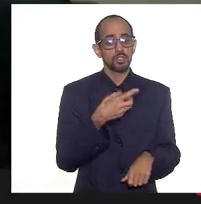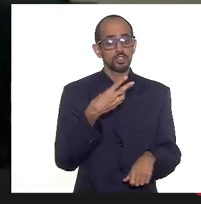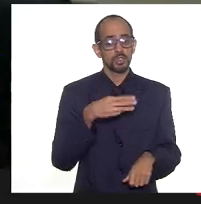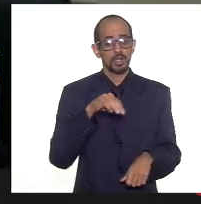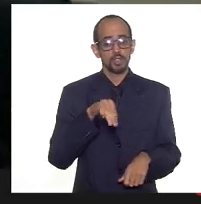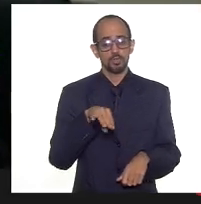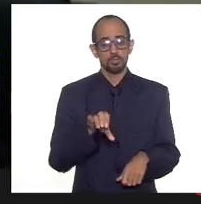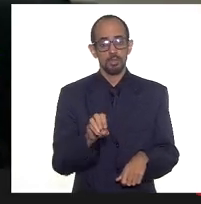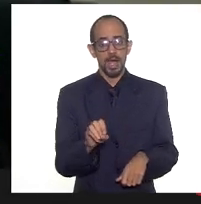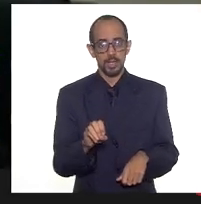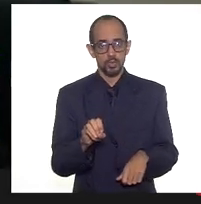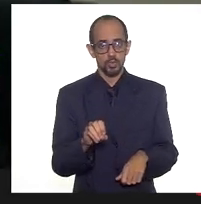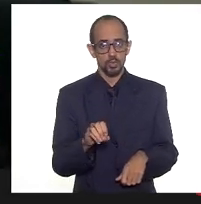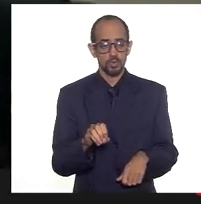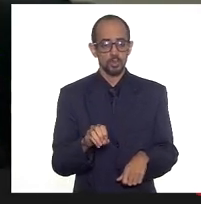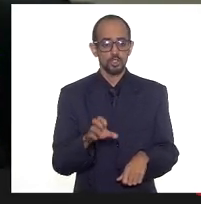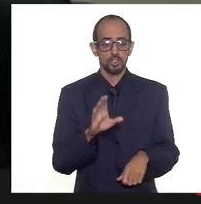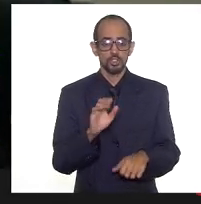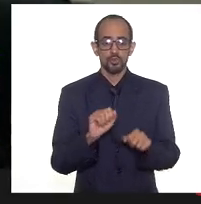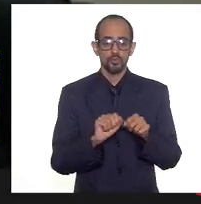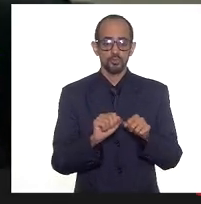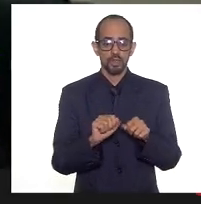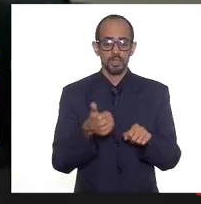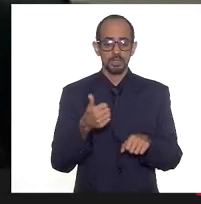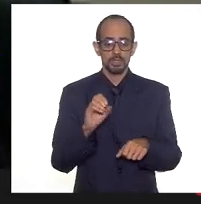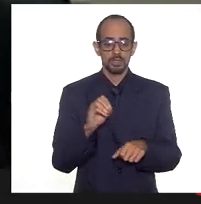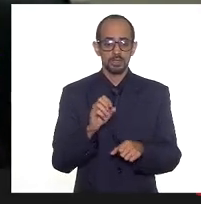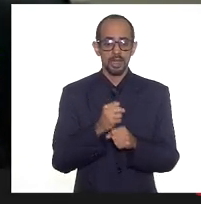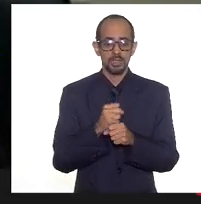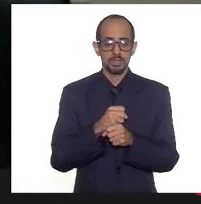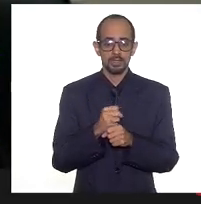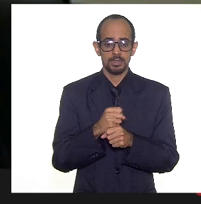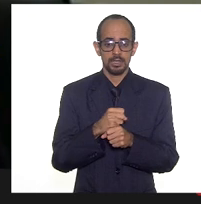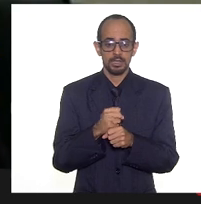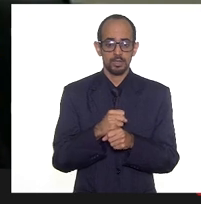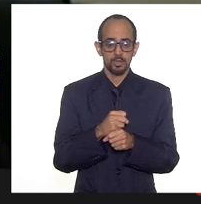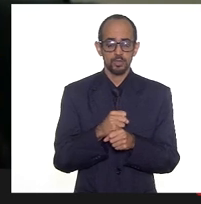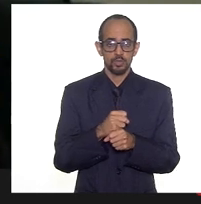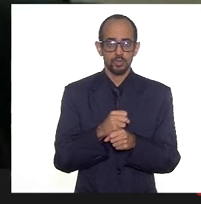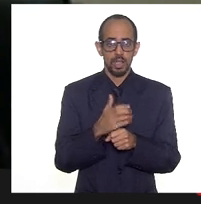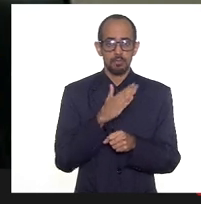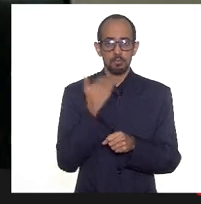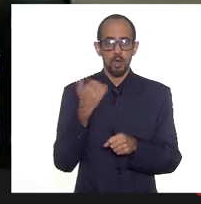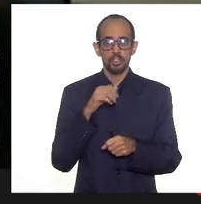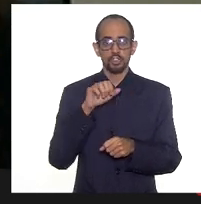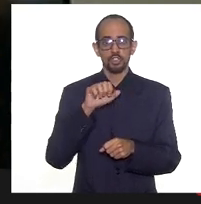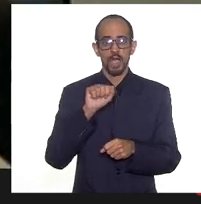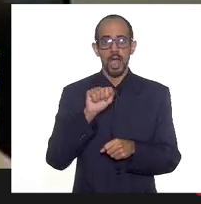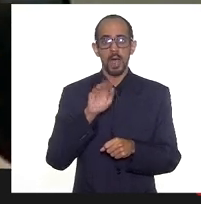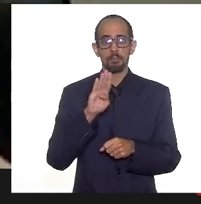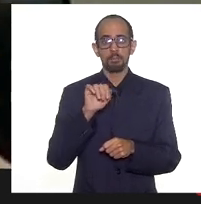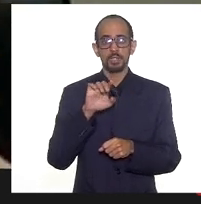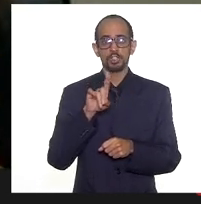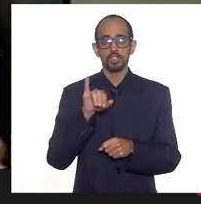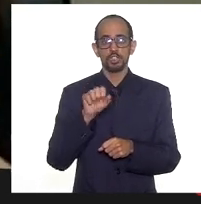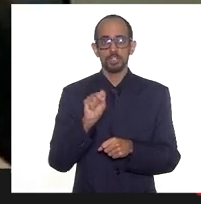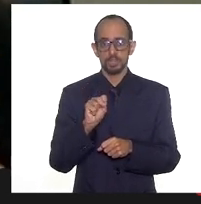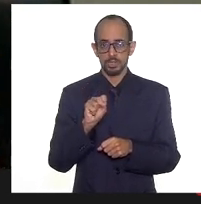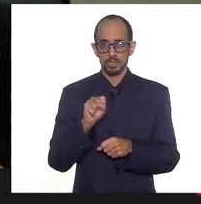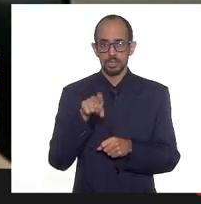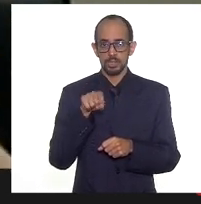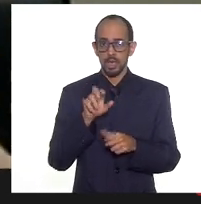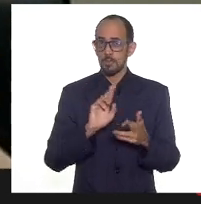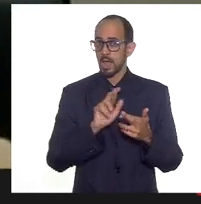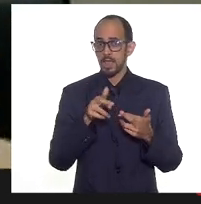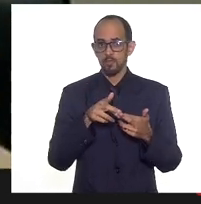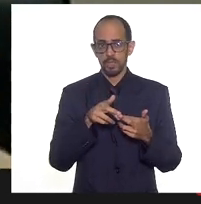nós completamos 10 anos sem Abdias Nascimento, que foi uma das referências, né, na história política